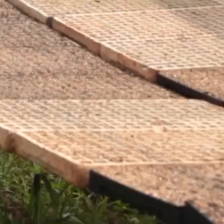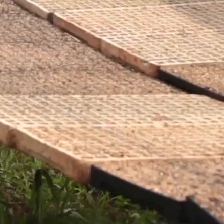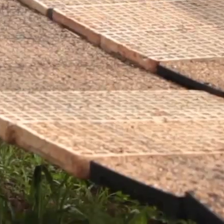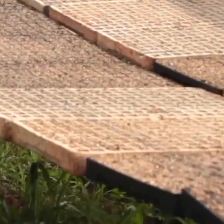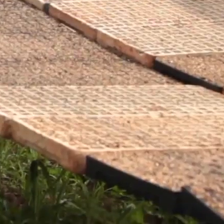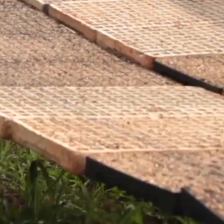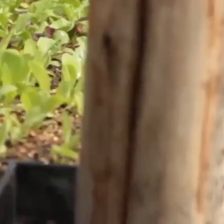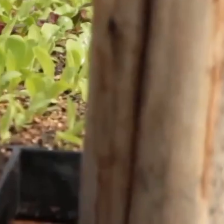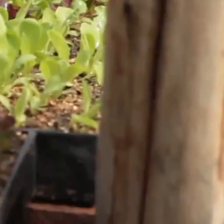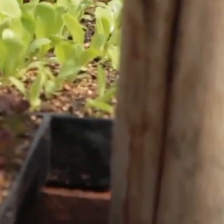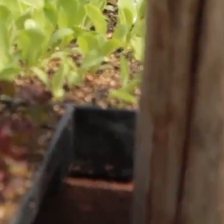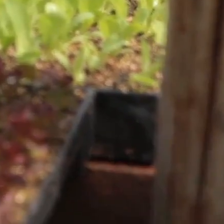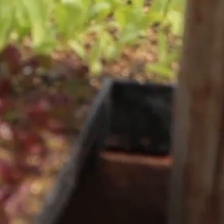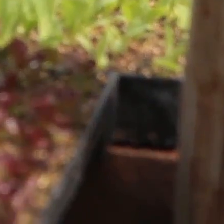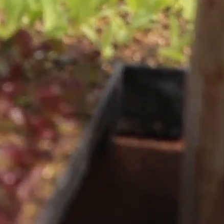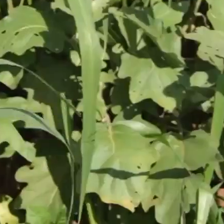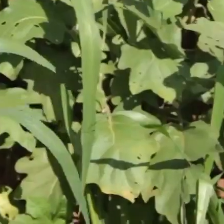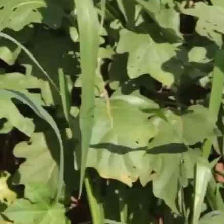produtividade.